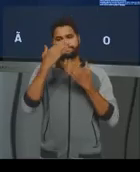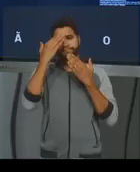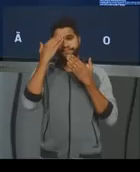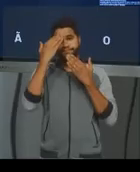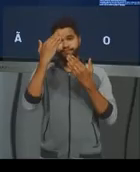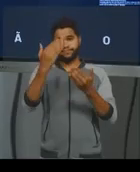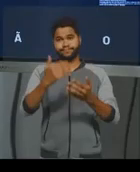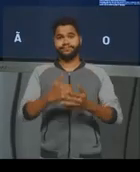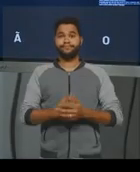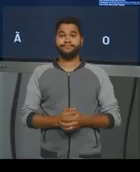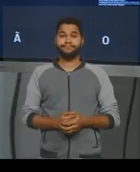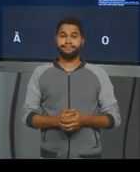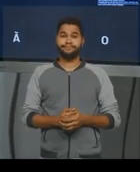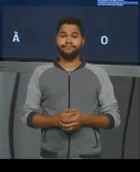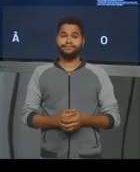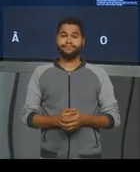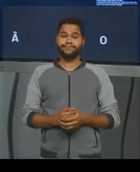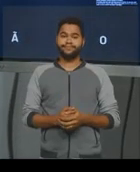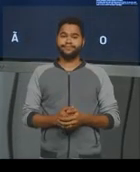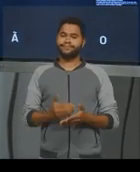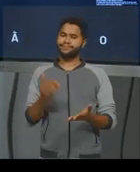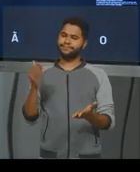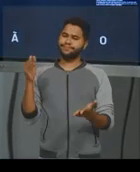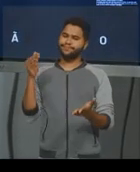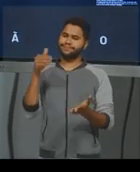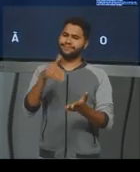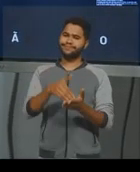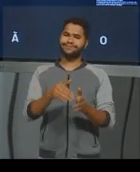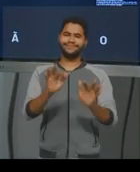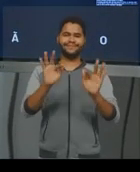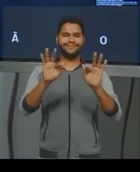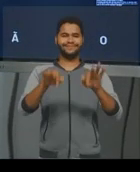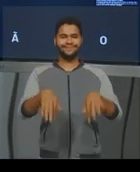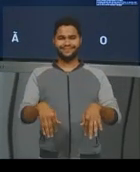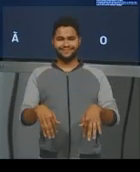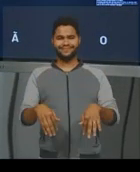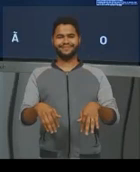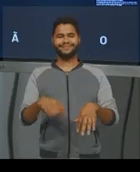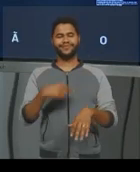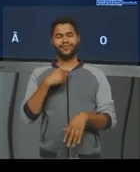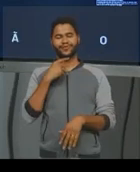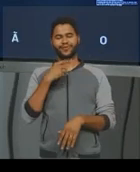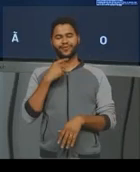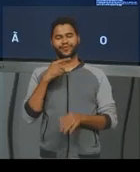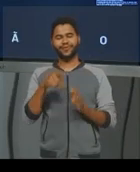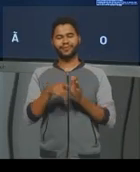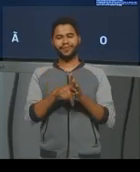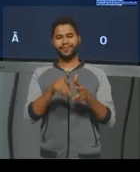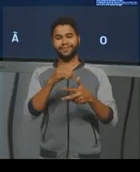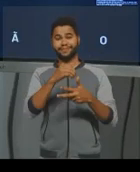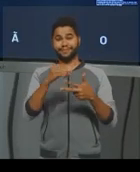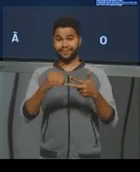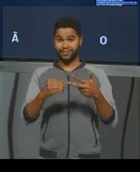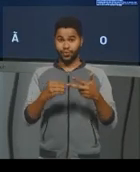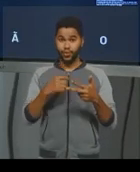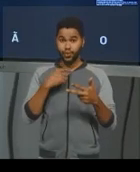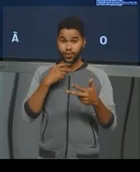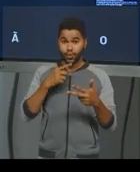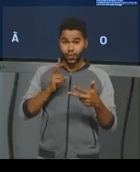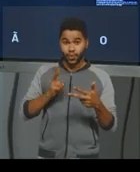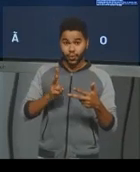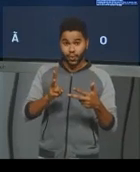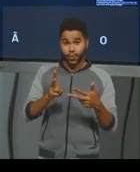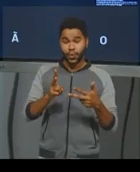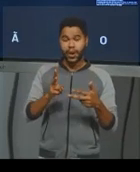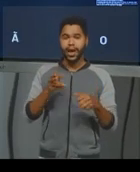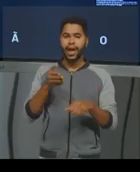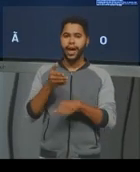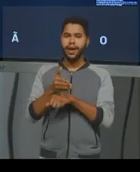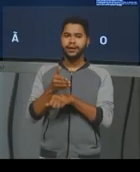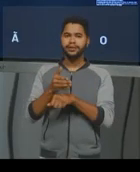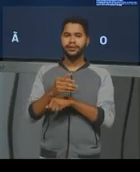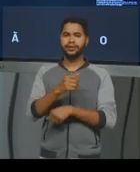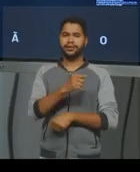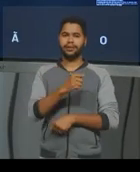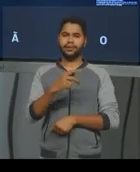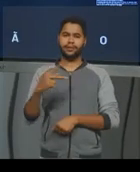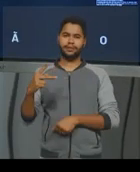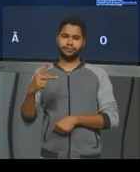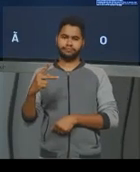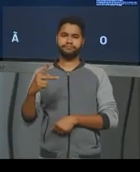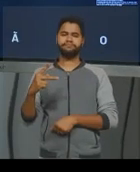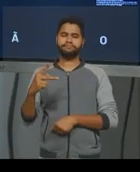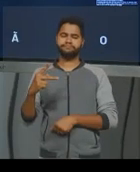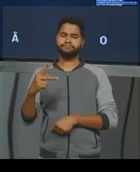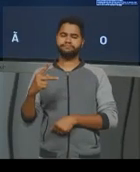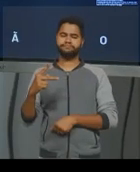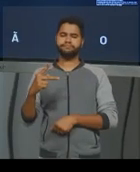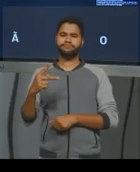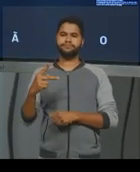professora. Estamos chegando ao final do Tira Dúvidas do Enem. Se ficou alguma dúvida, é só acessar o aplicativo Conexão Escola